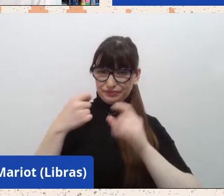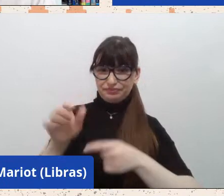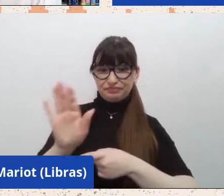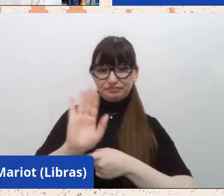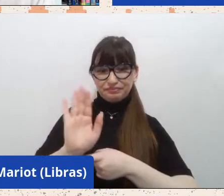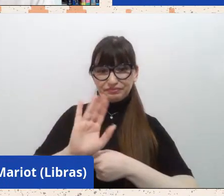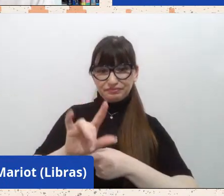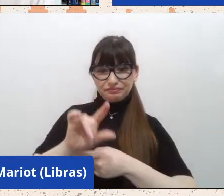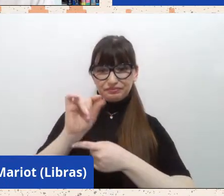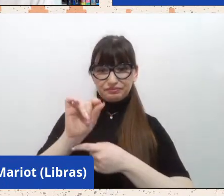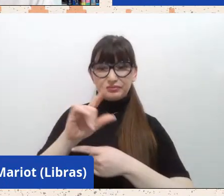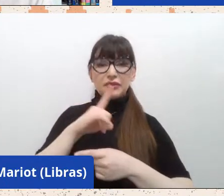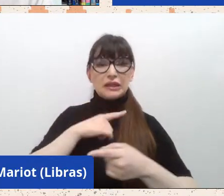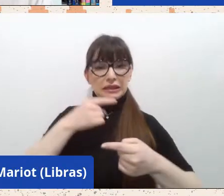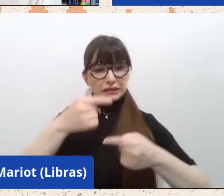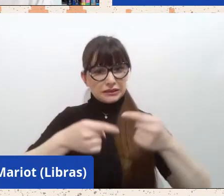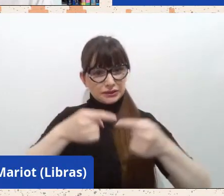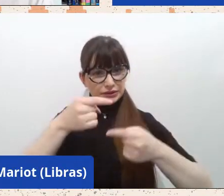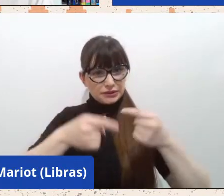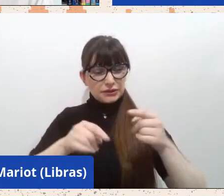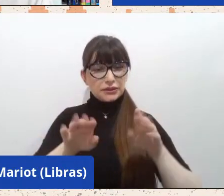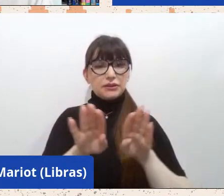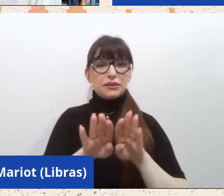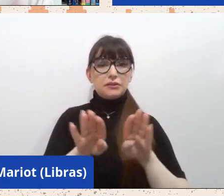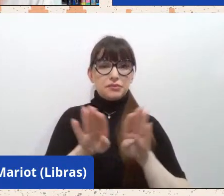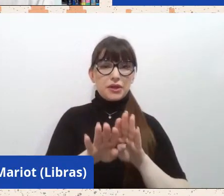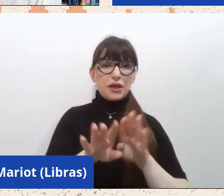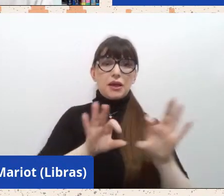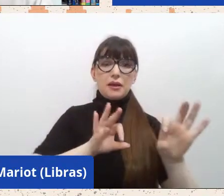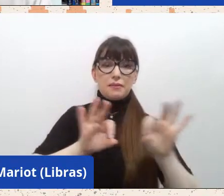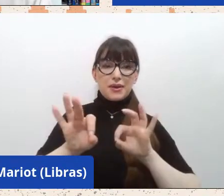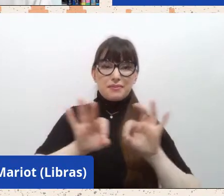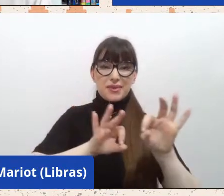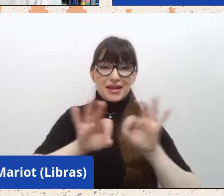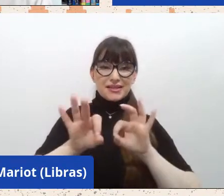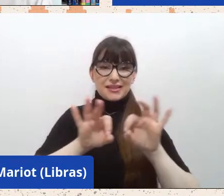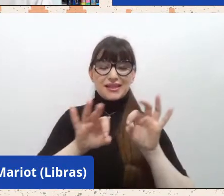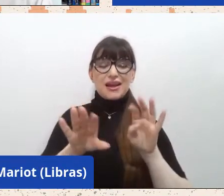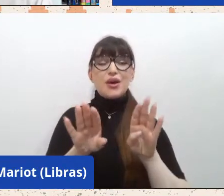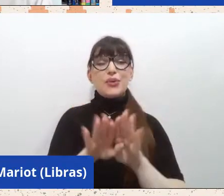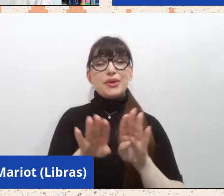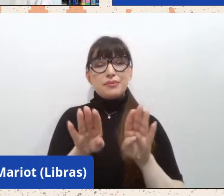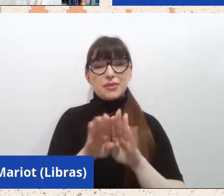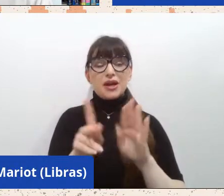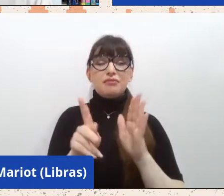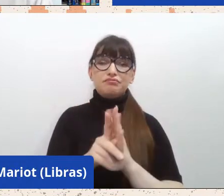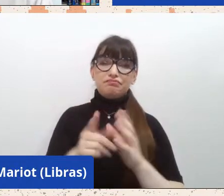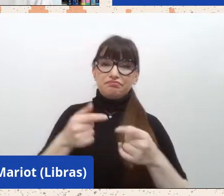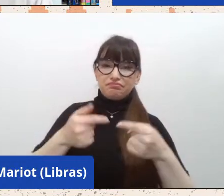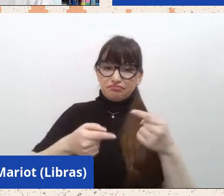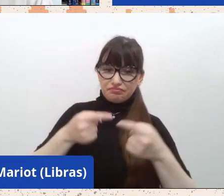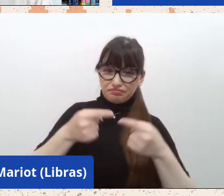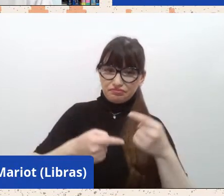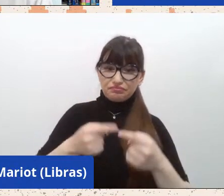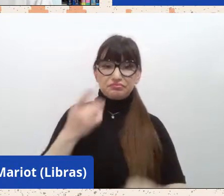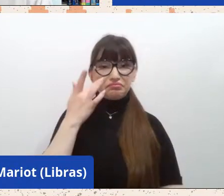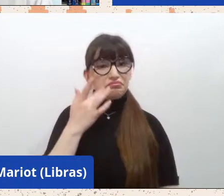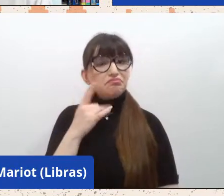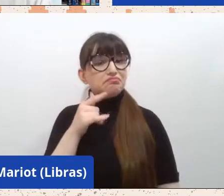selecionada, com discussão, com preparações de discussão aqui. Acho que vai